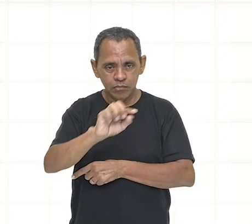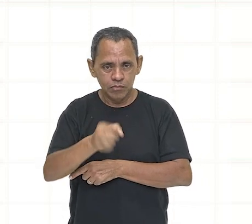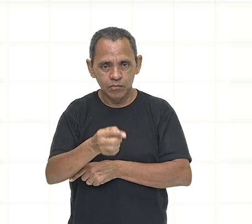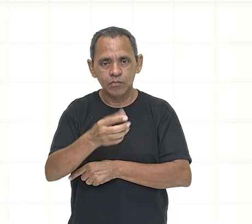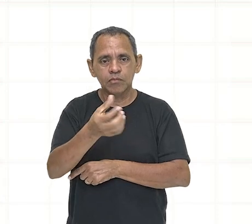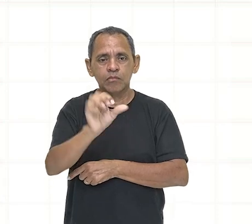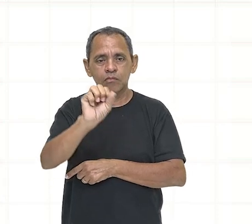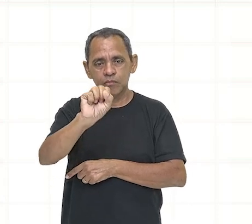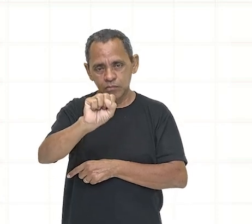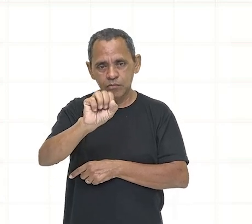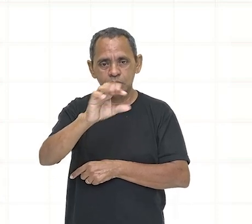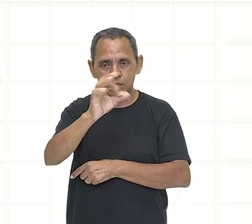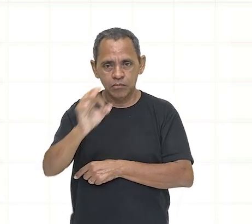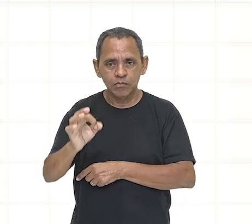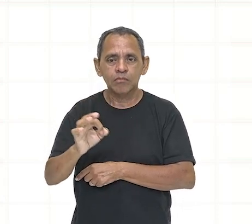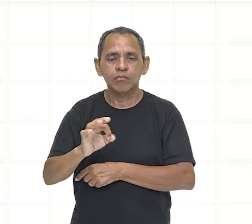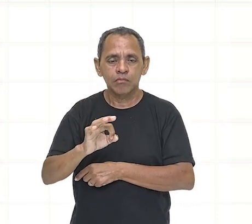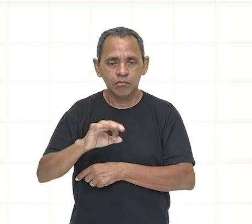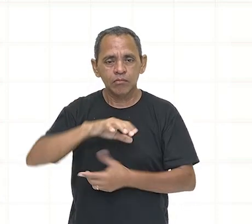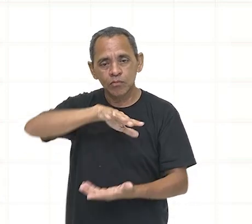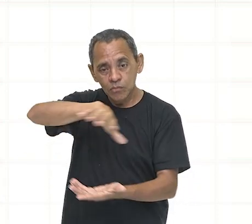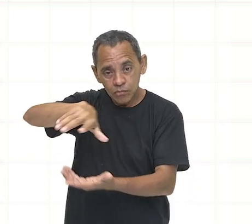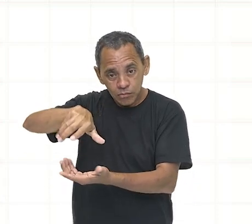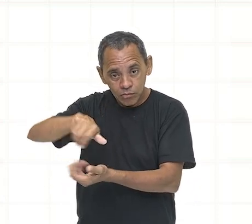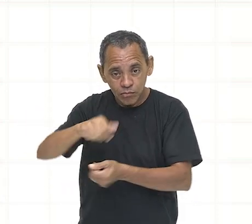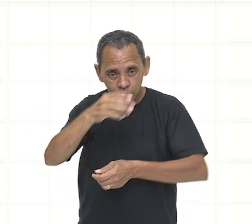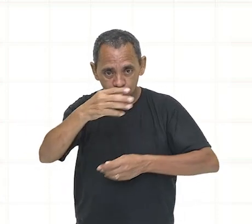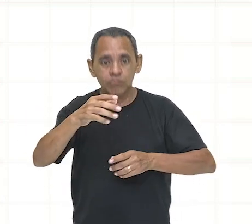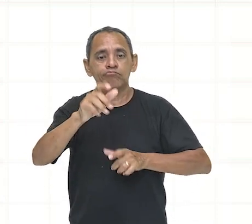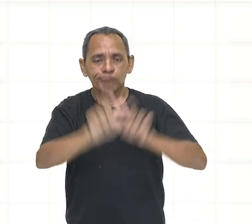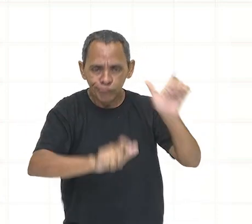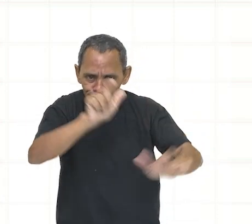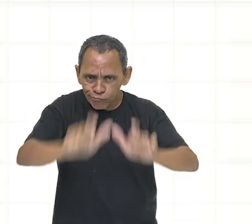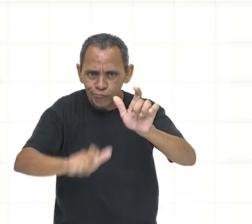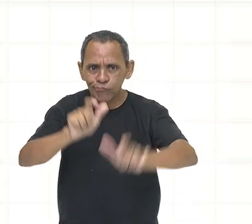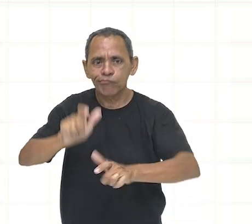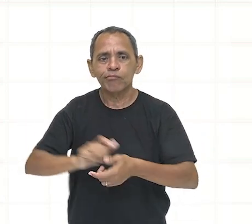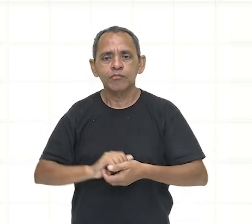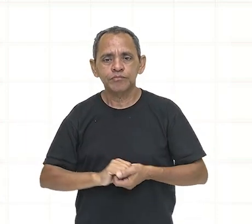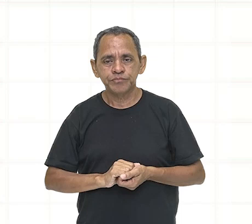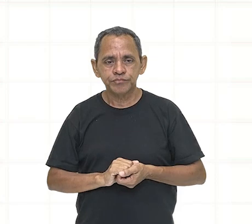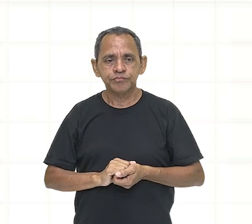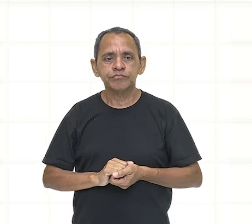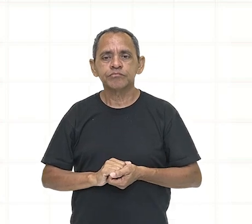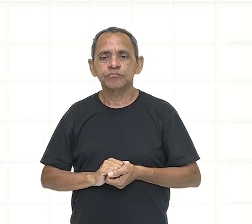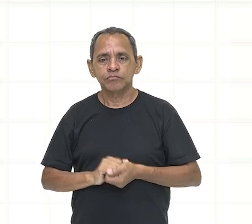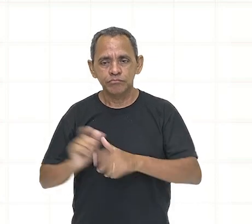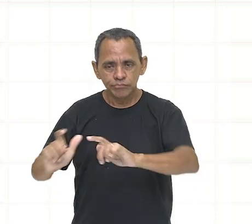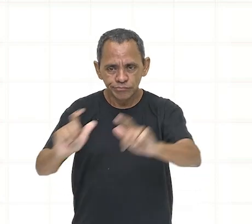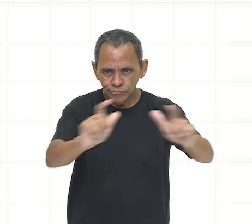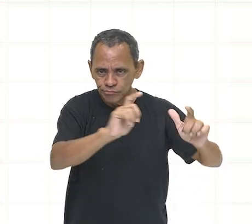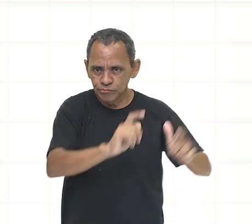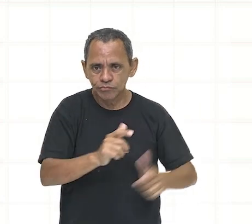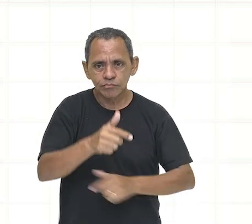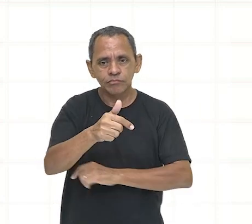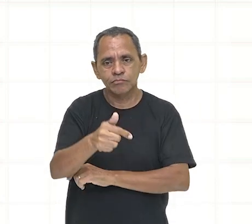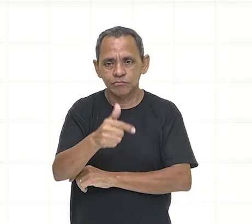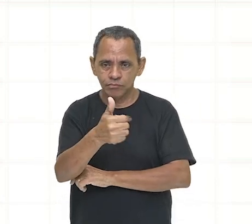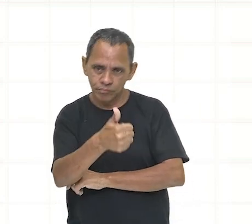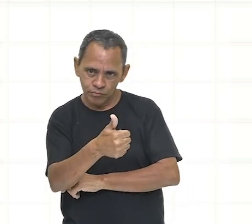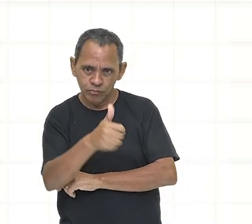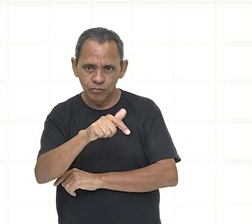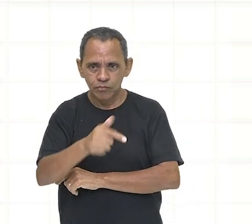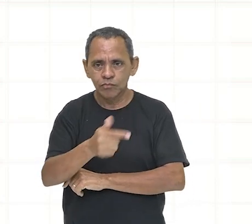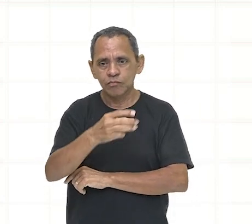68,8% da população mundial, distribuídos em cerca de 71,3% das áreas somadas de todos os